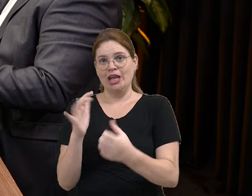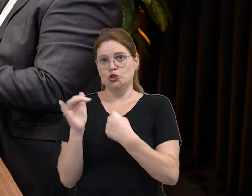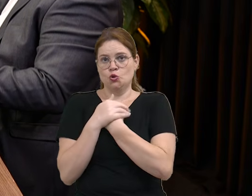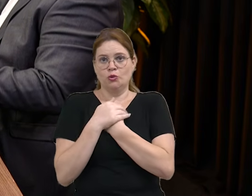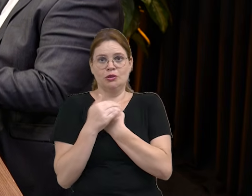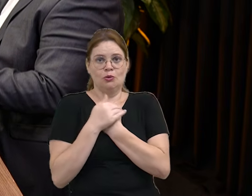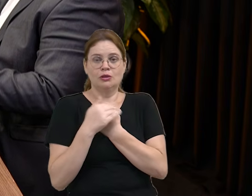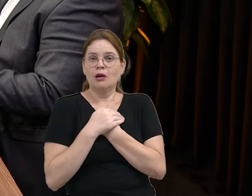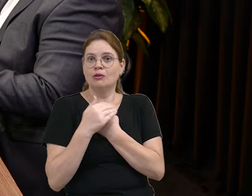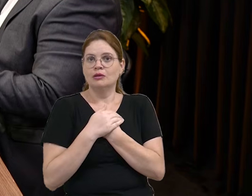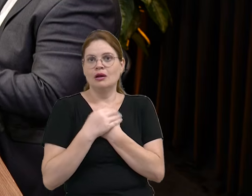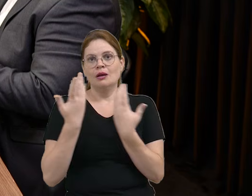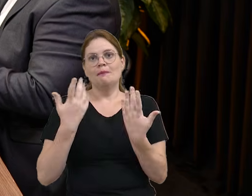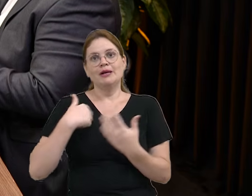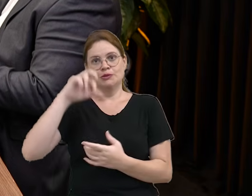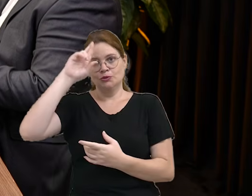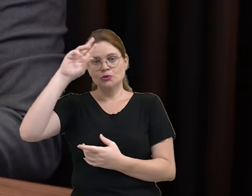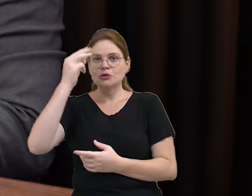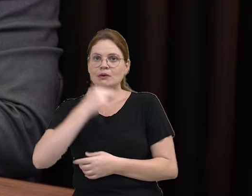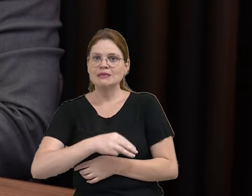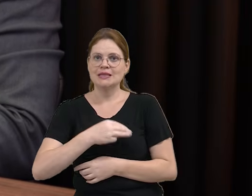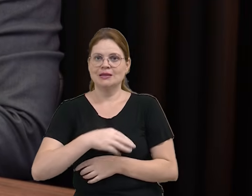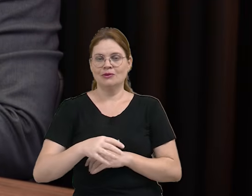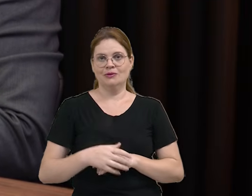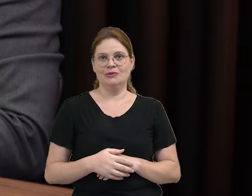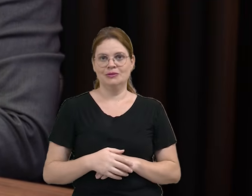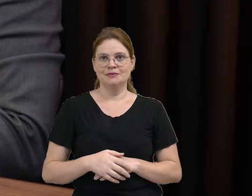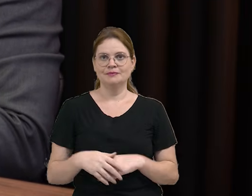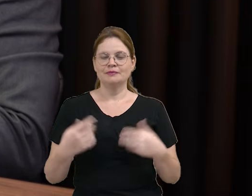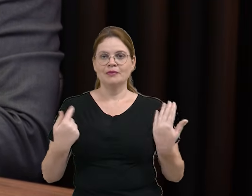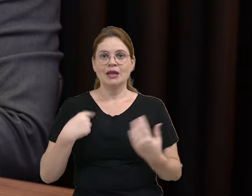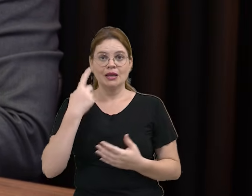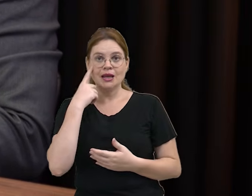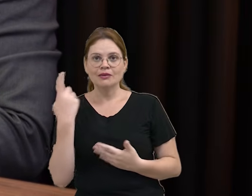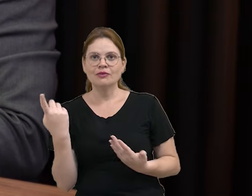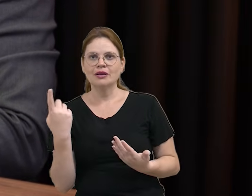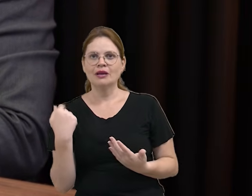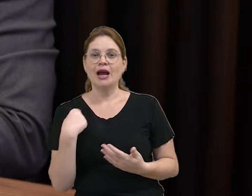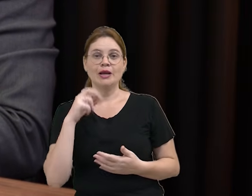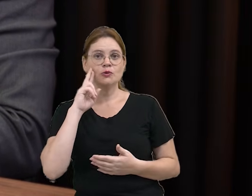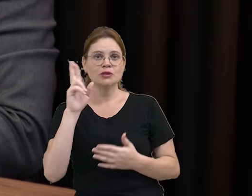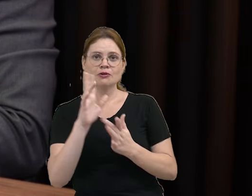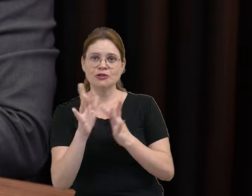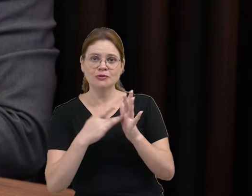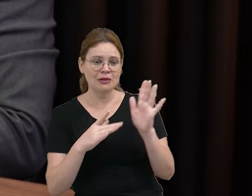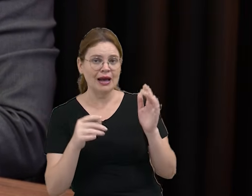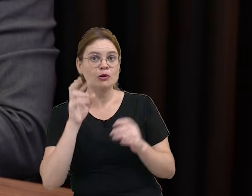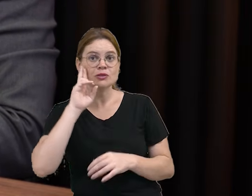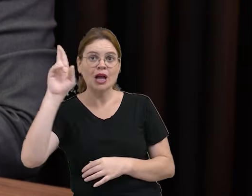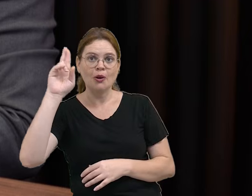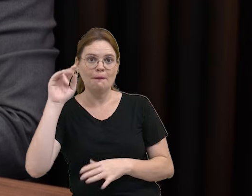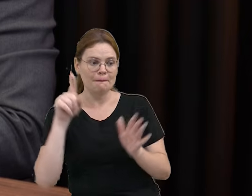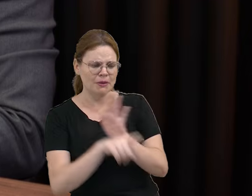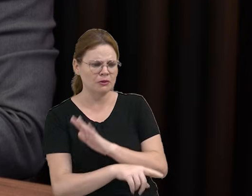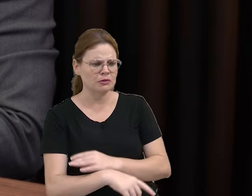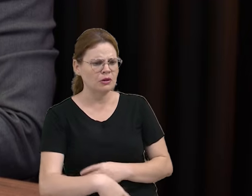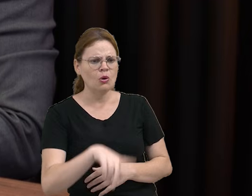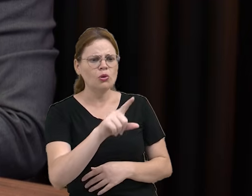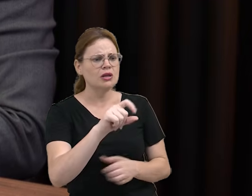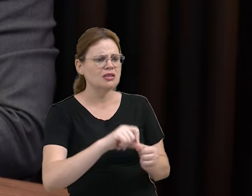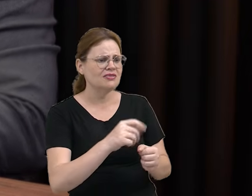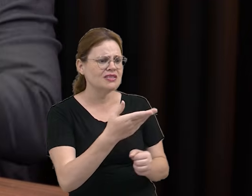Senhor, Aí vem uma pergunta que a resposta não era para o Senhor, era para ele. O que fazes aqui,